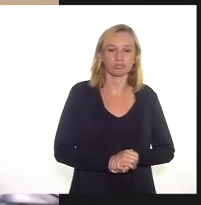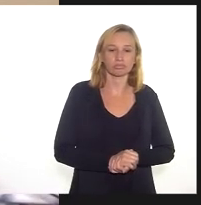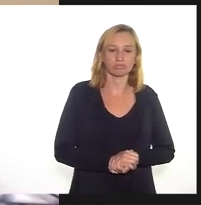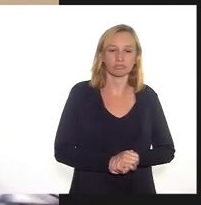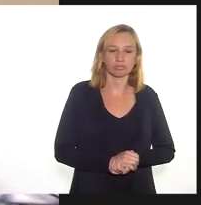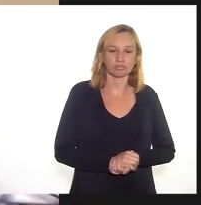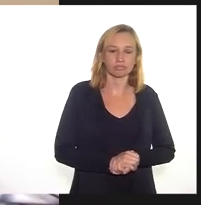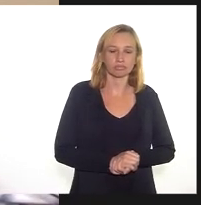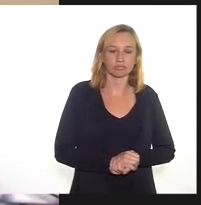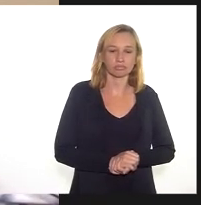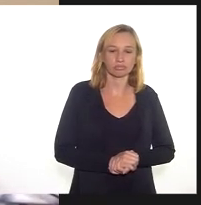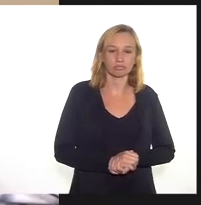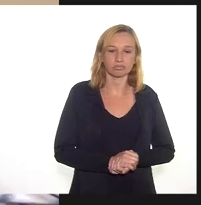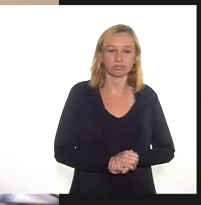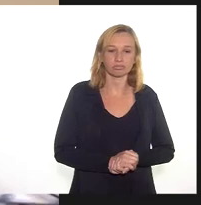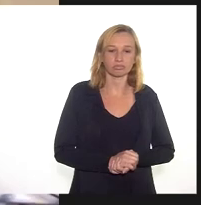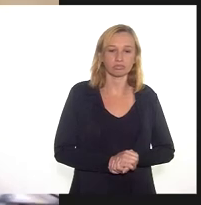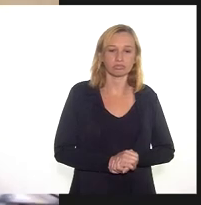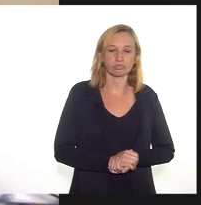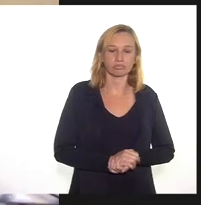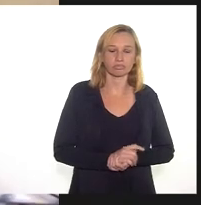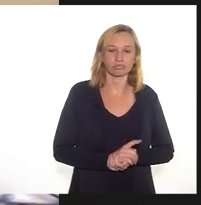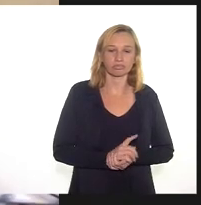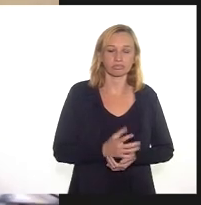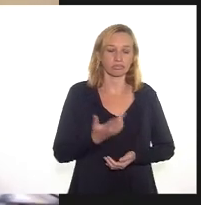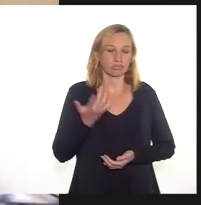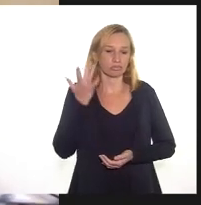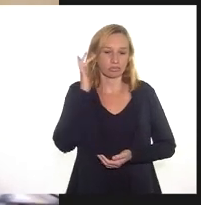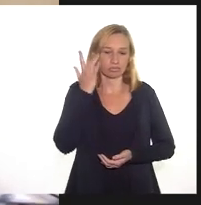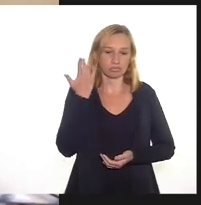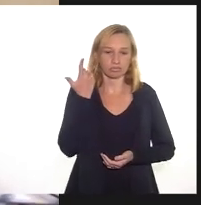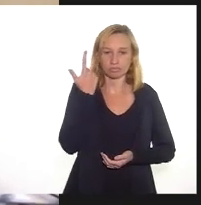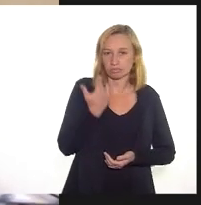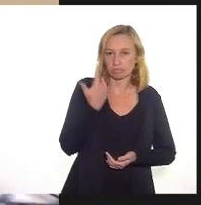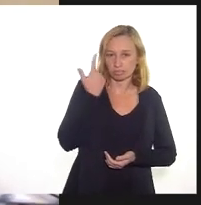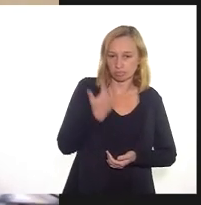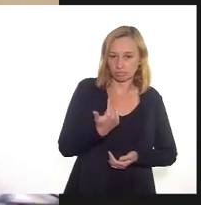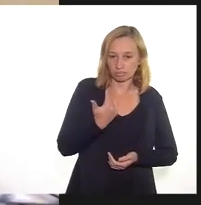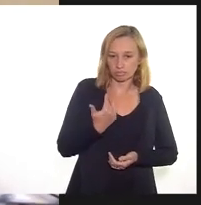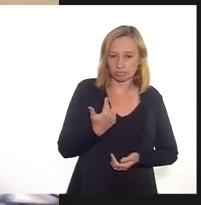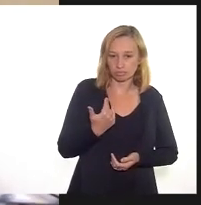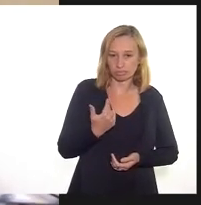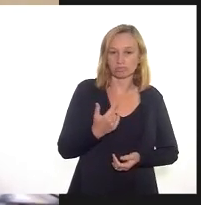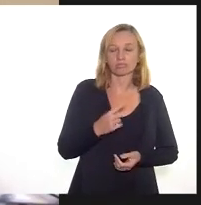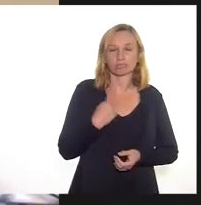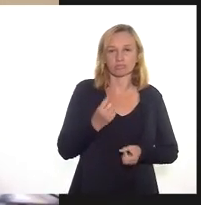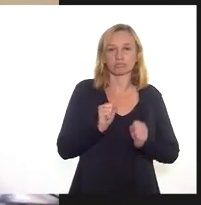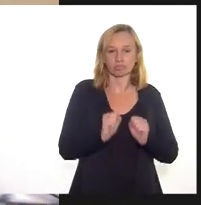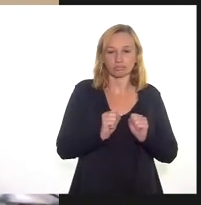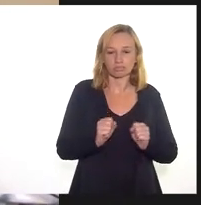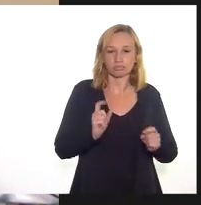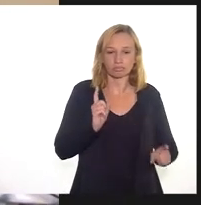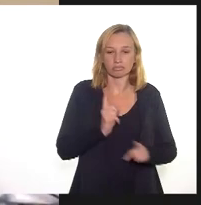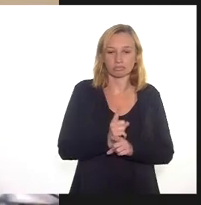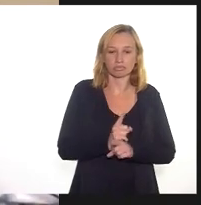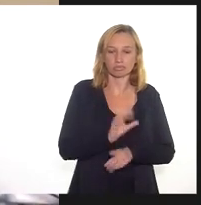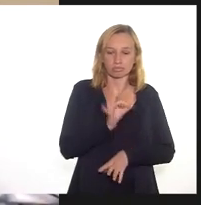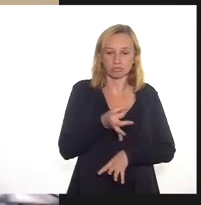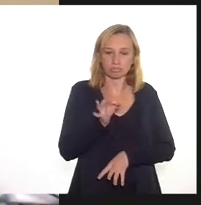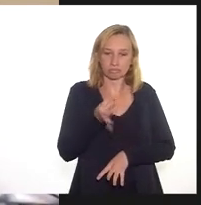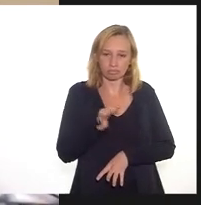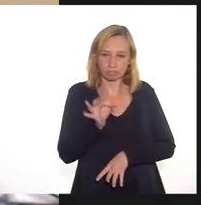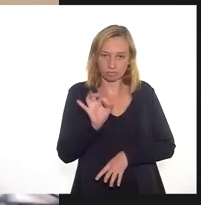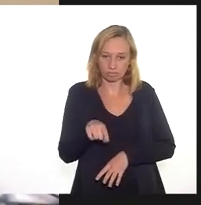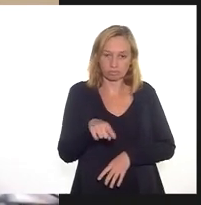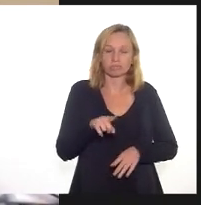Não vamos nos deparar com caminhos confortáveis, inclusive, senhor presidente, para que a gente possa encontrar aquilo que nos diz respeito.